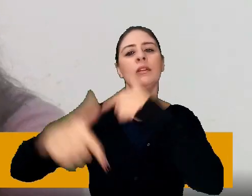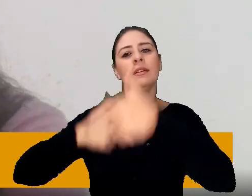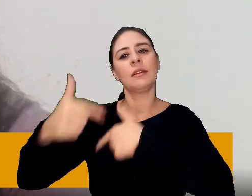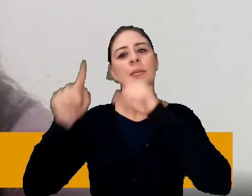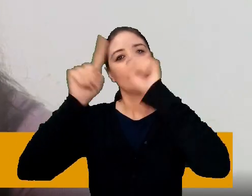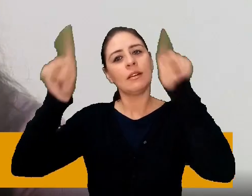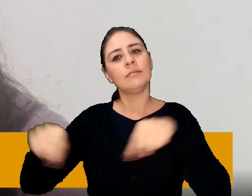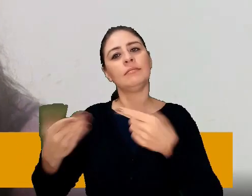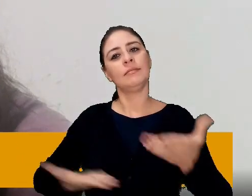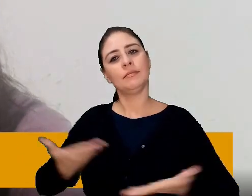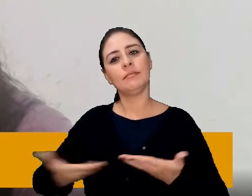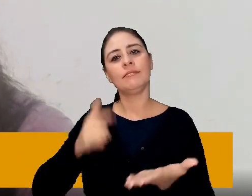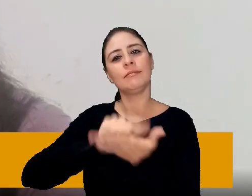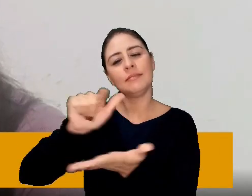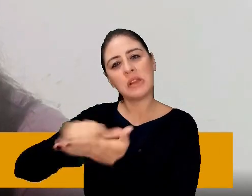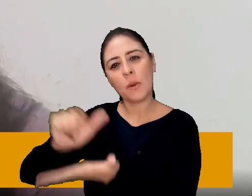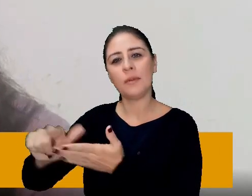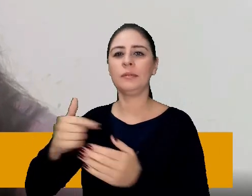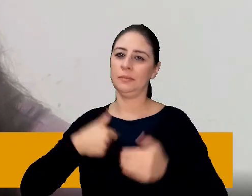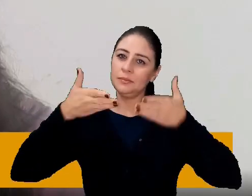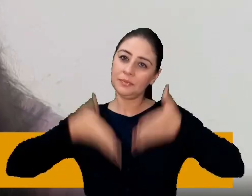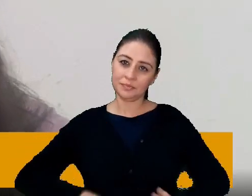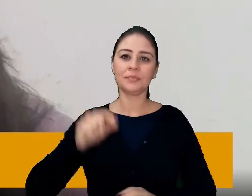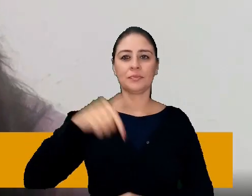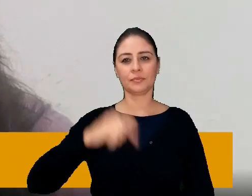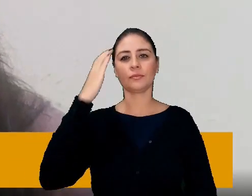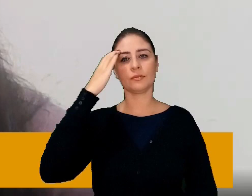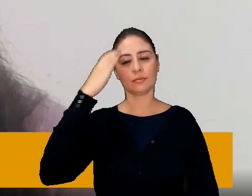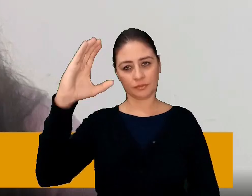empregada doméstica aqui, né? Então eu nasci aqui na cidade de Curitiba